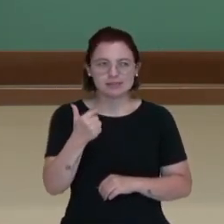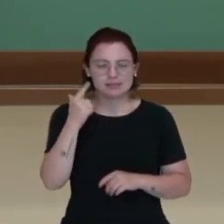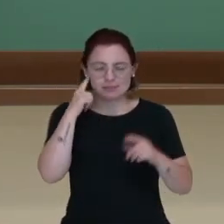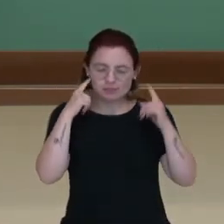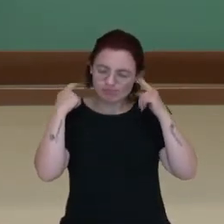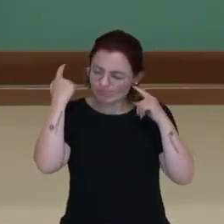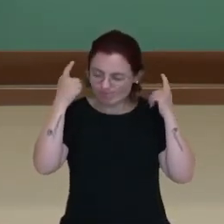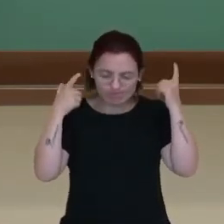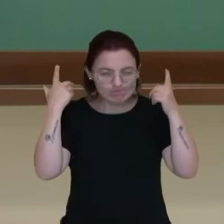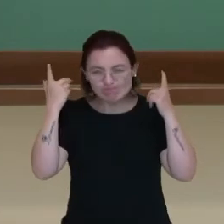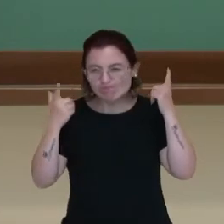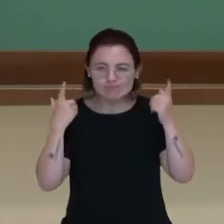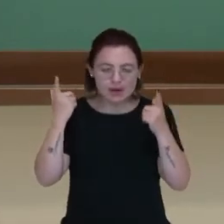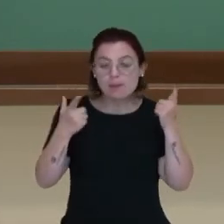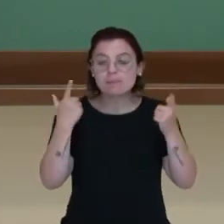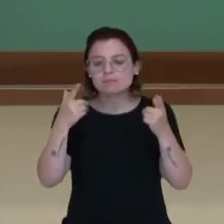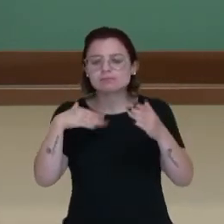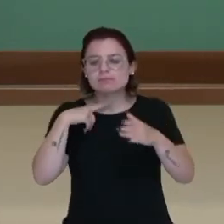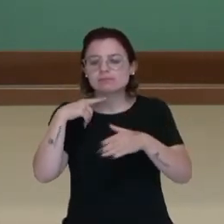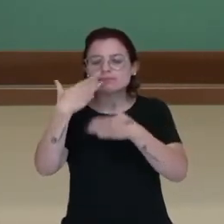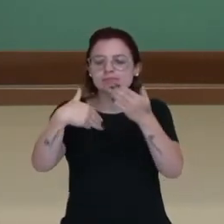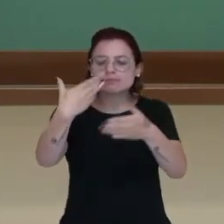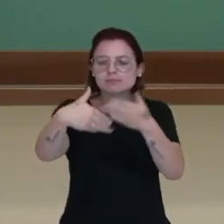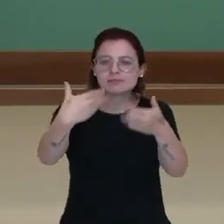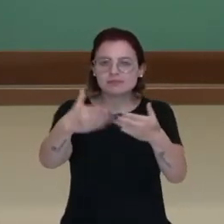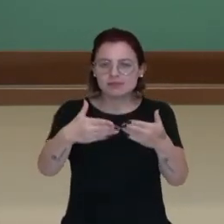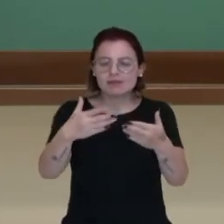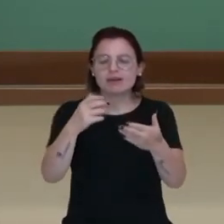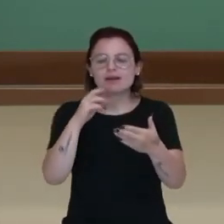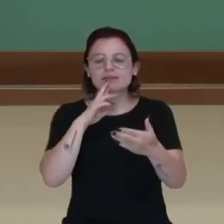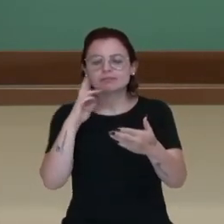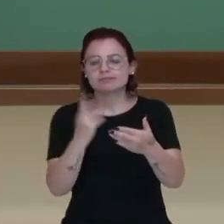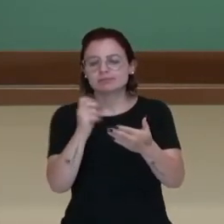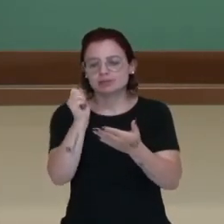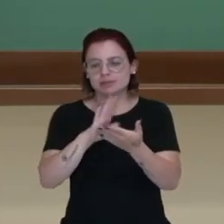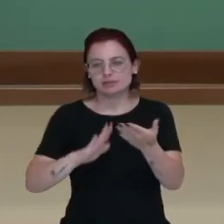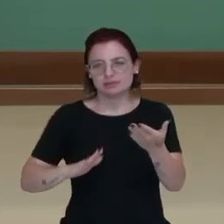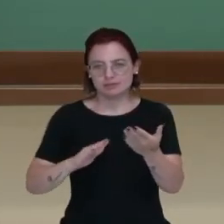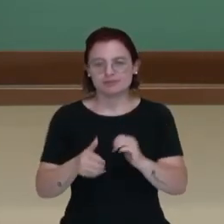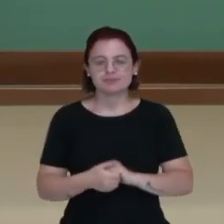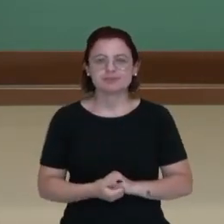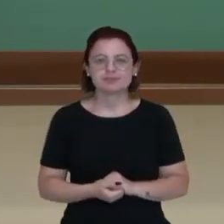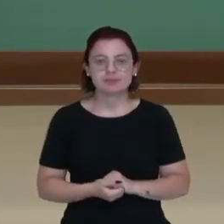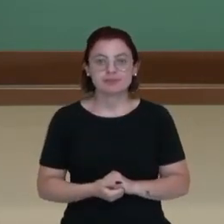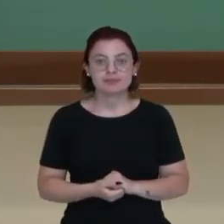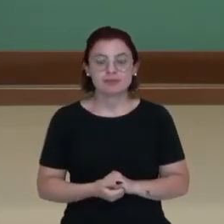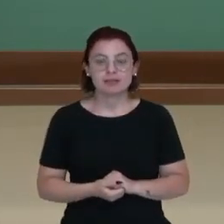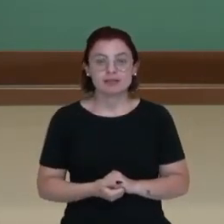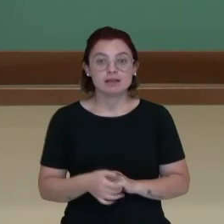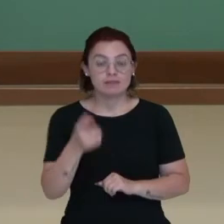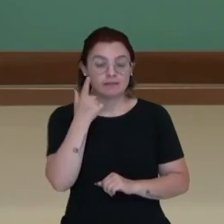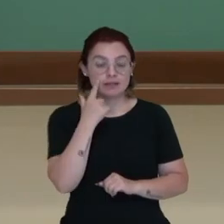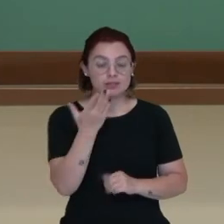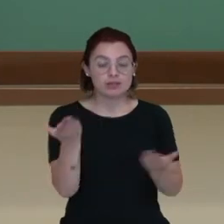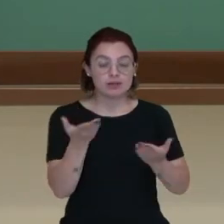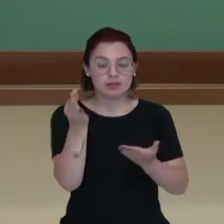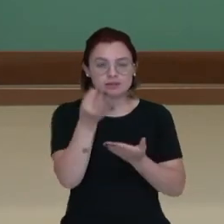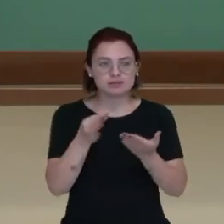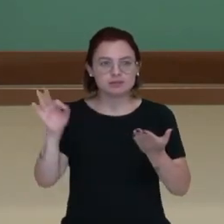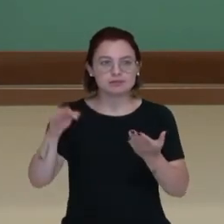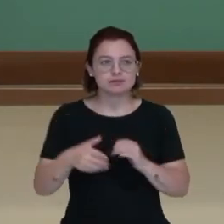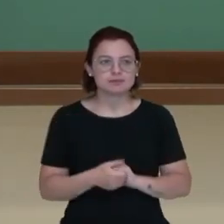engrenagens aí, para ela começar a desenferrujar e começar a trabalhar. Confere aqui comigo a solução,